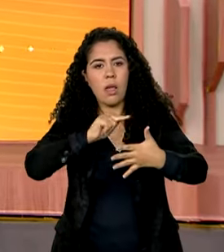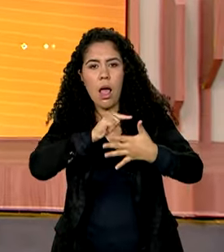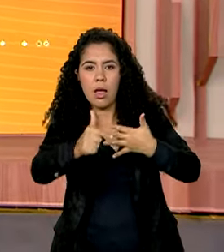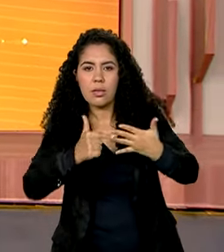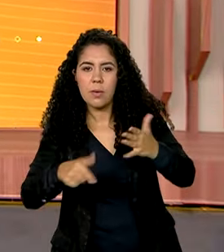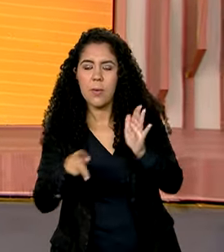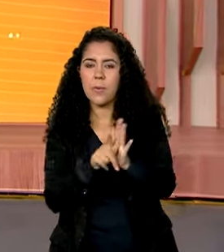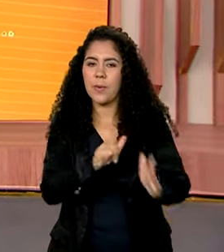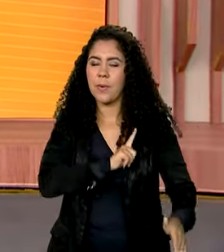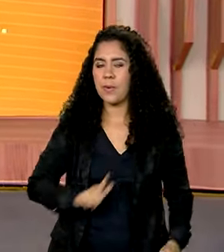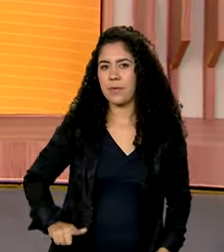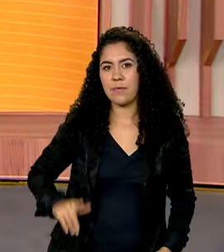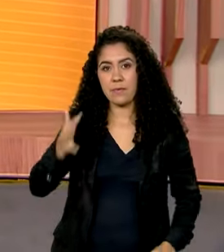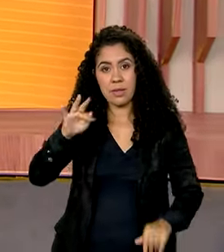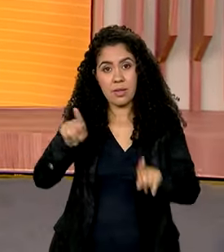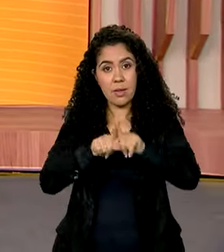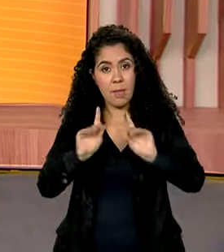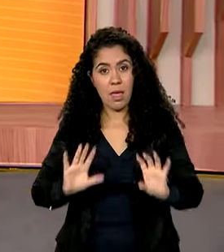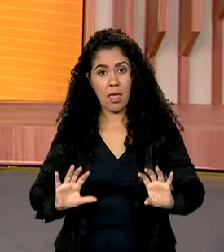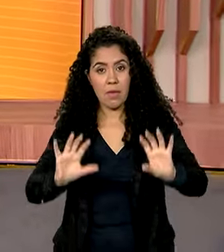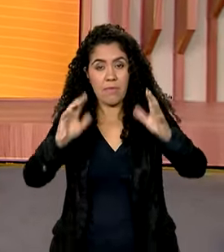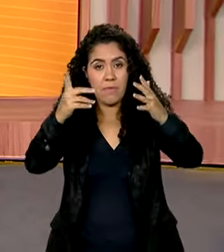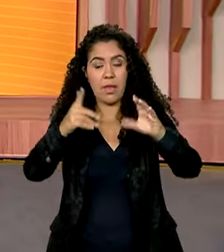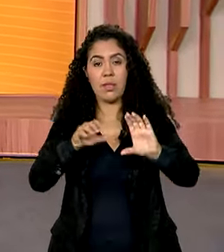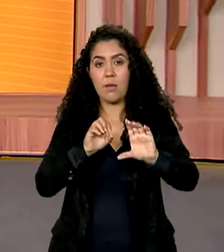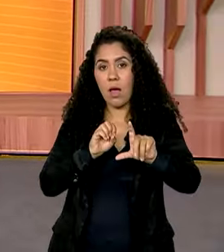governo federal, eventos ao vivo,